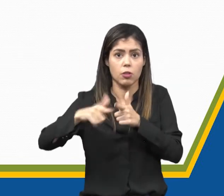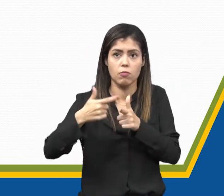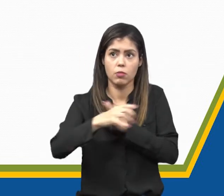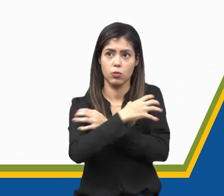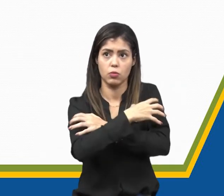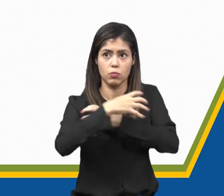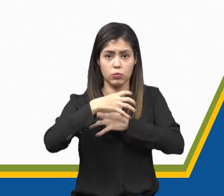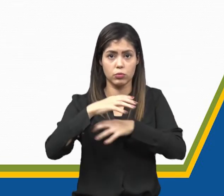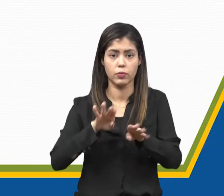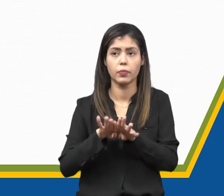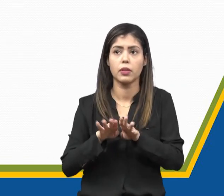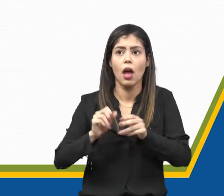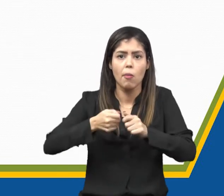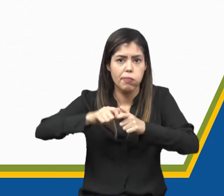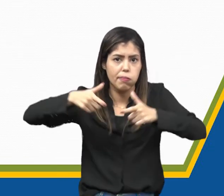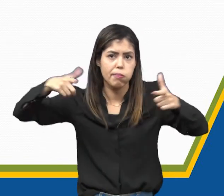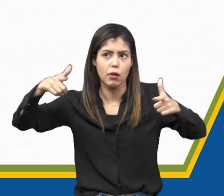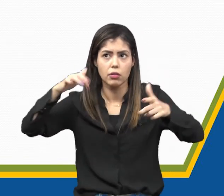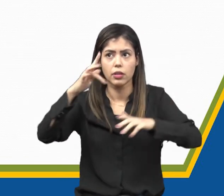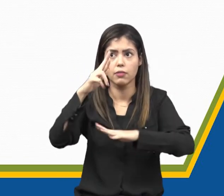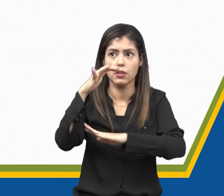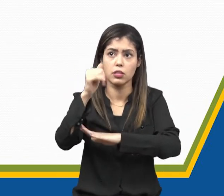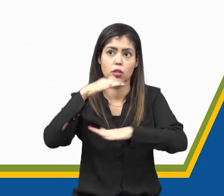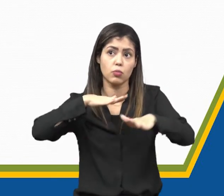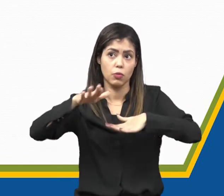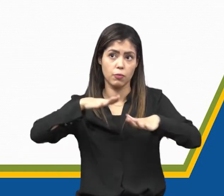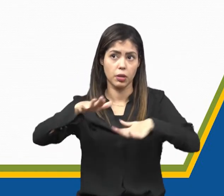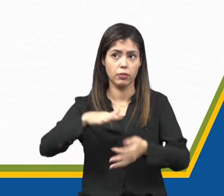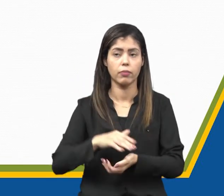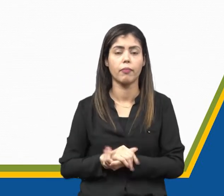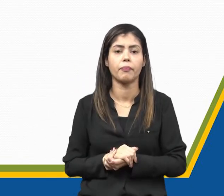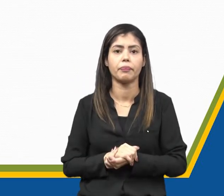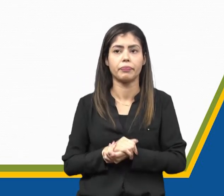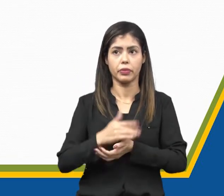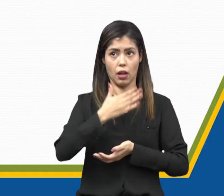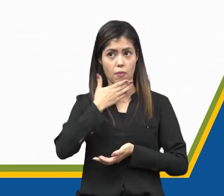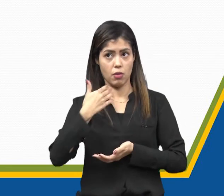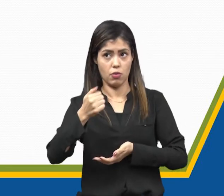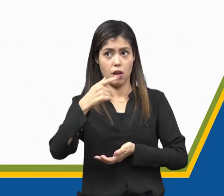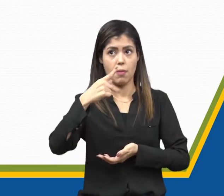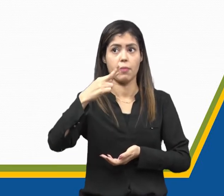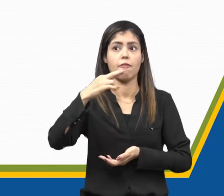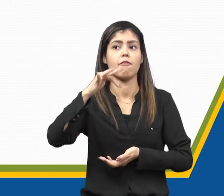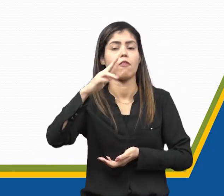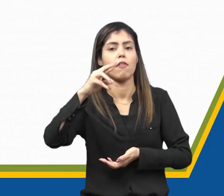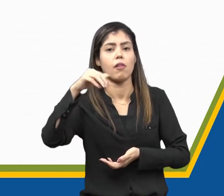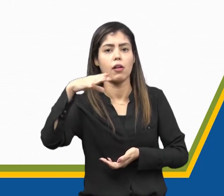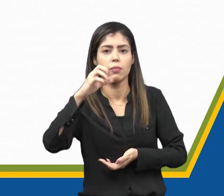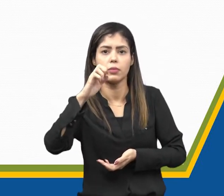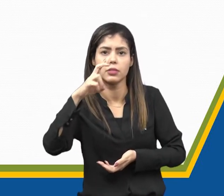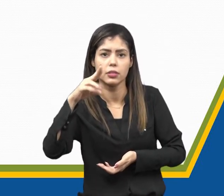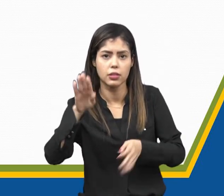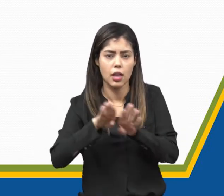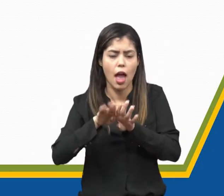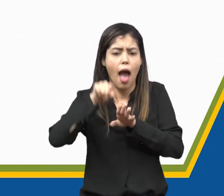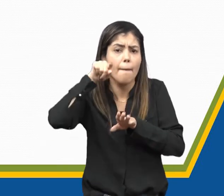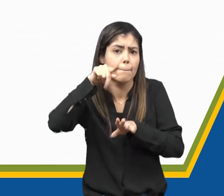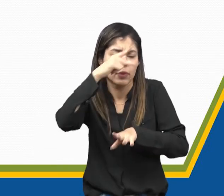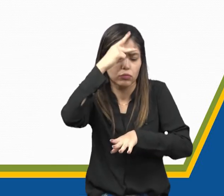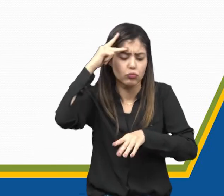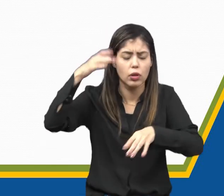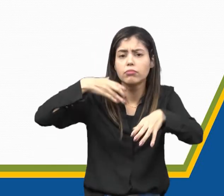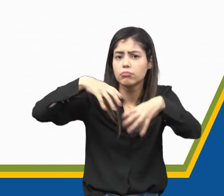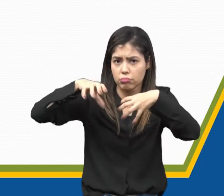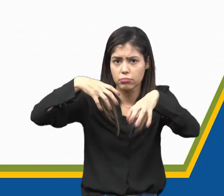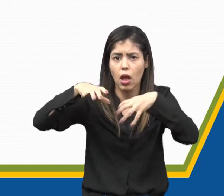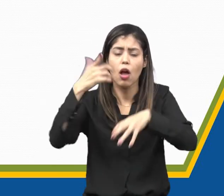a importância dela, aumenta a eficiência do movimento, melhora a performance. Quem tem mobilidade consegue executar